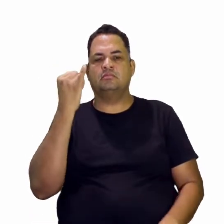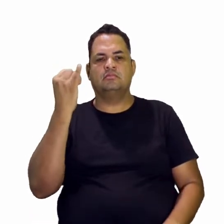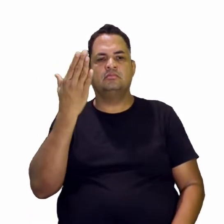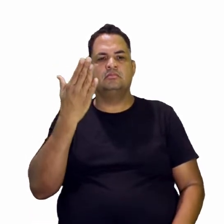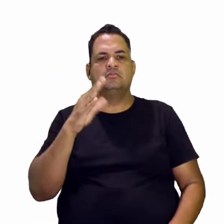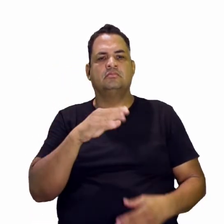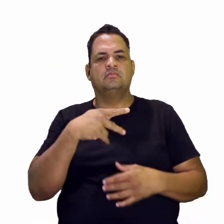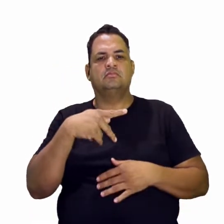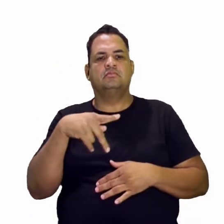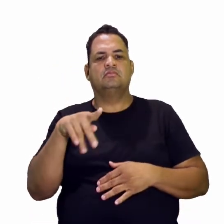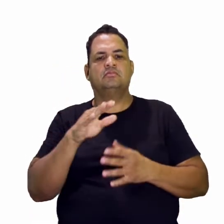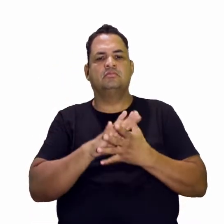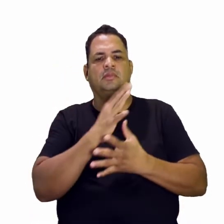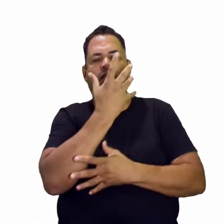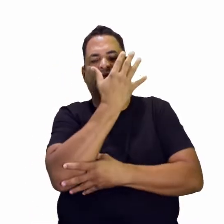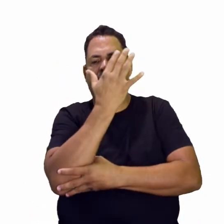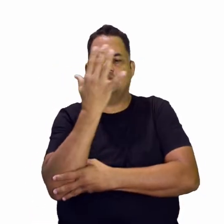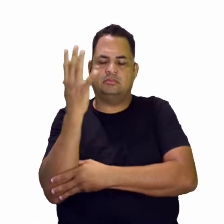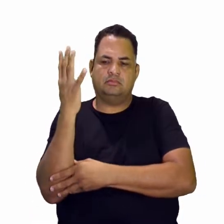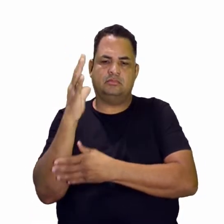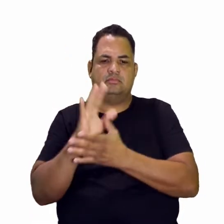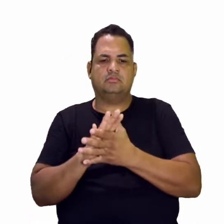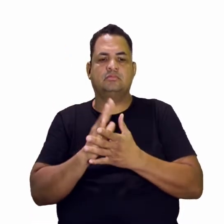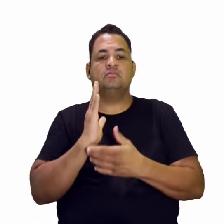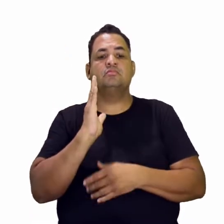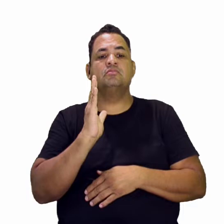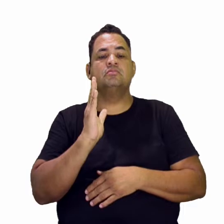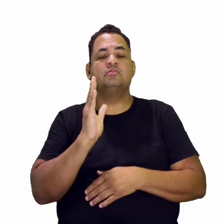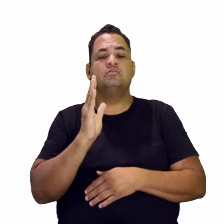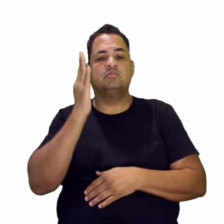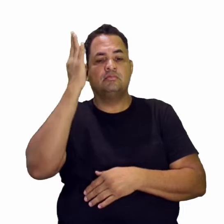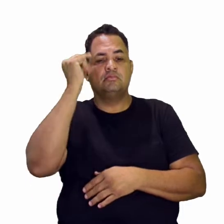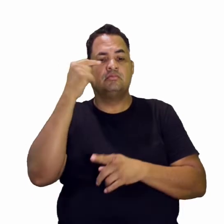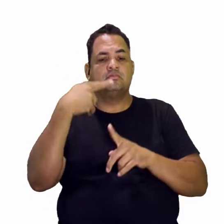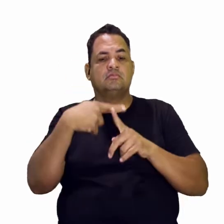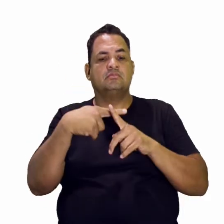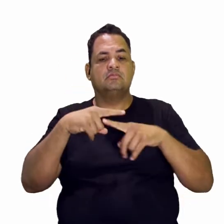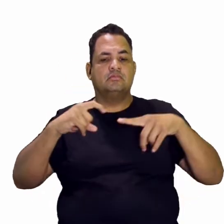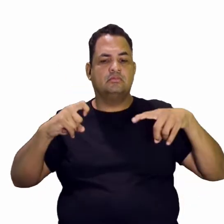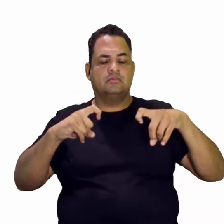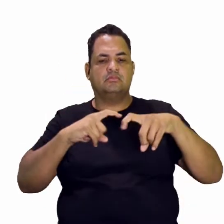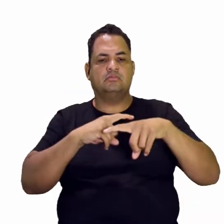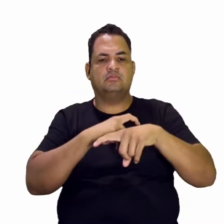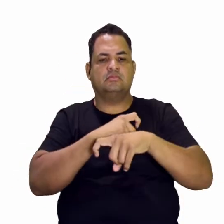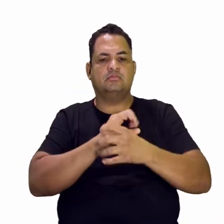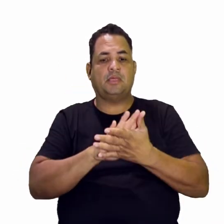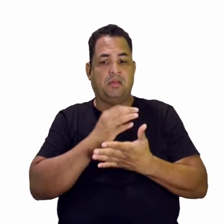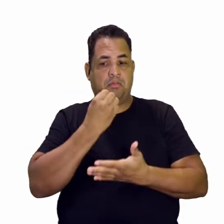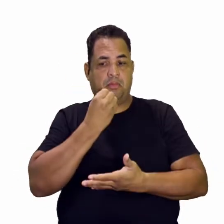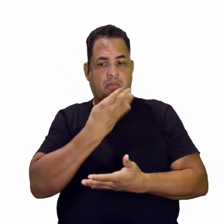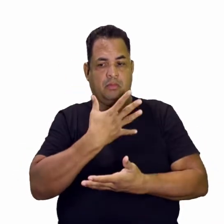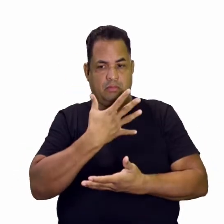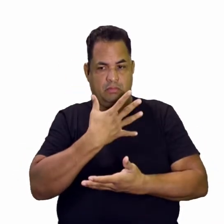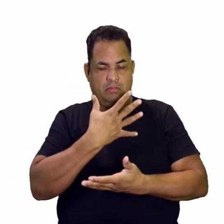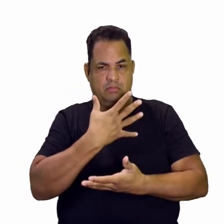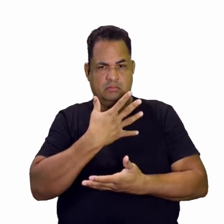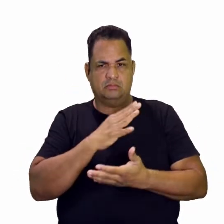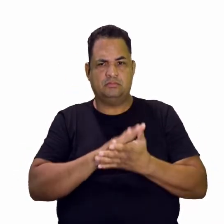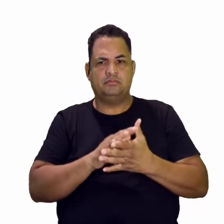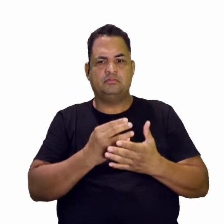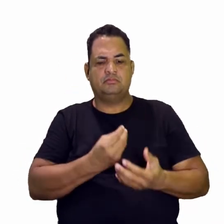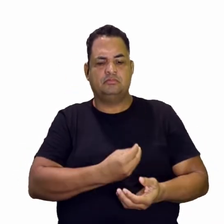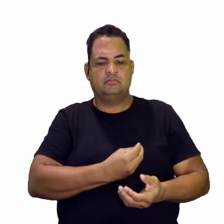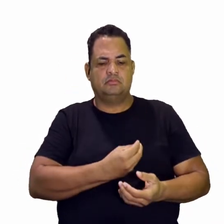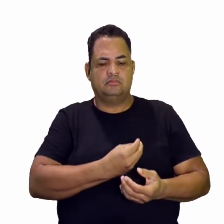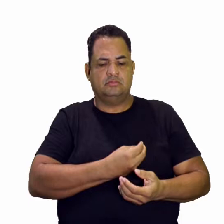importantes para as plantas. Sabe por quê? Porque essas bactérias do bem, elas vivem